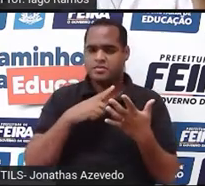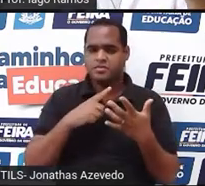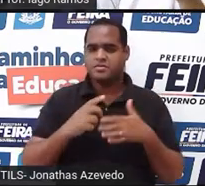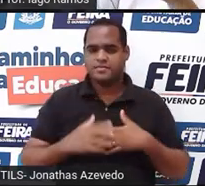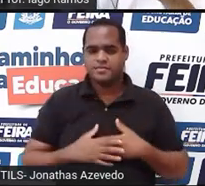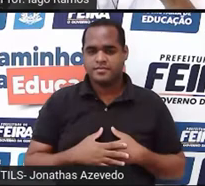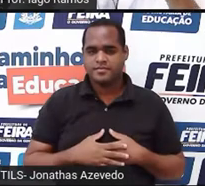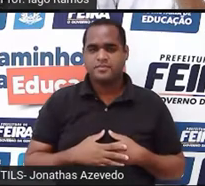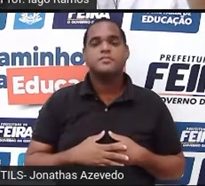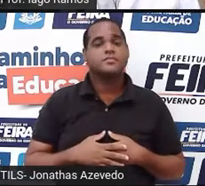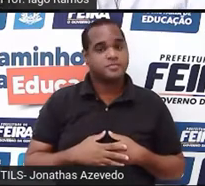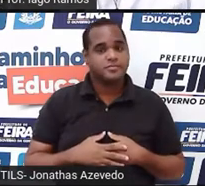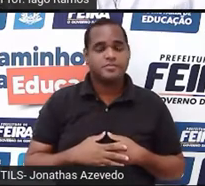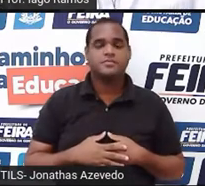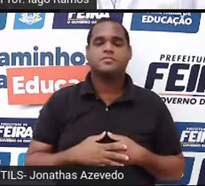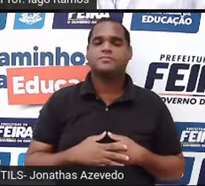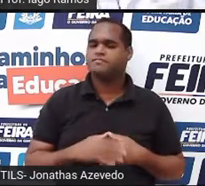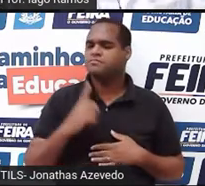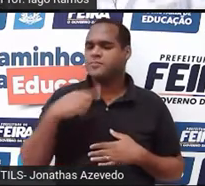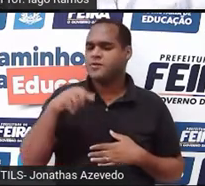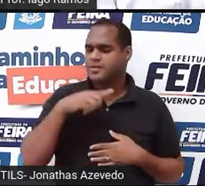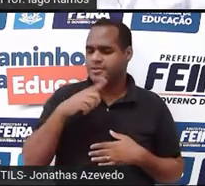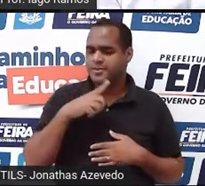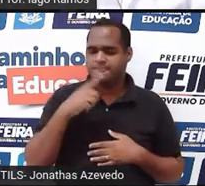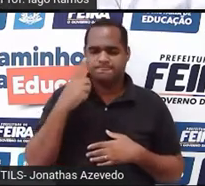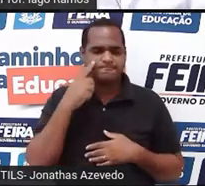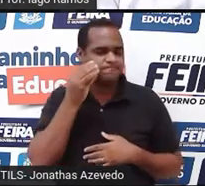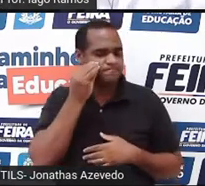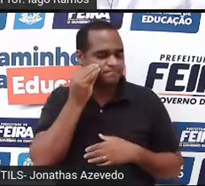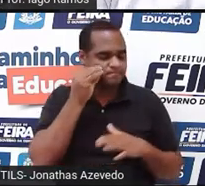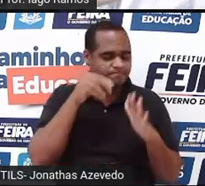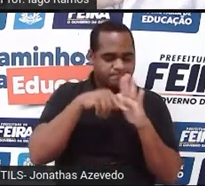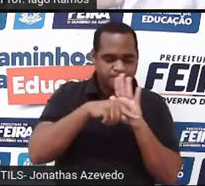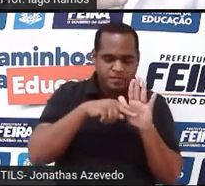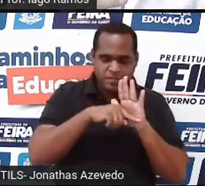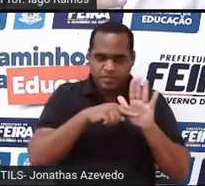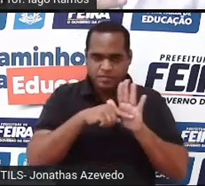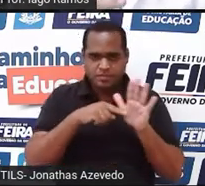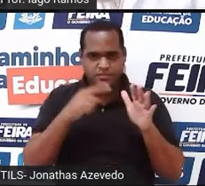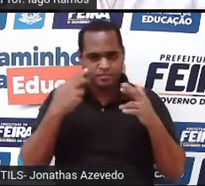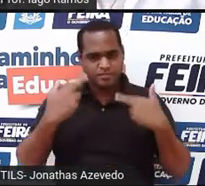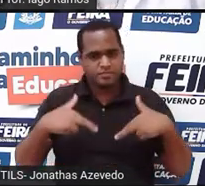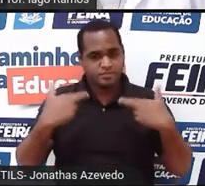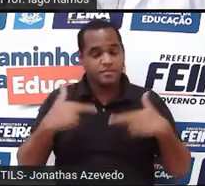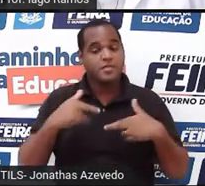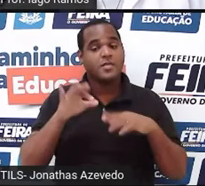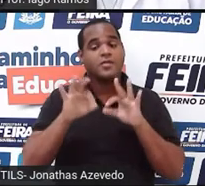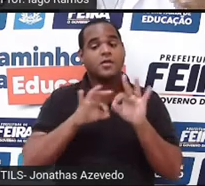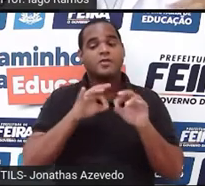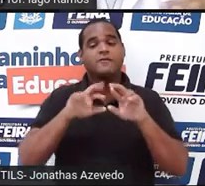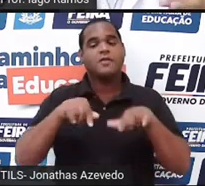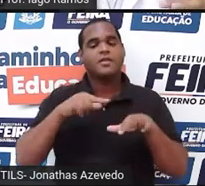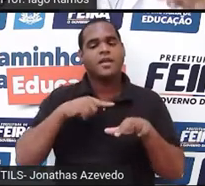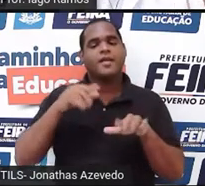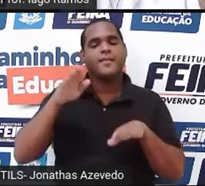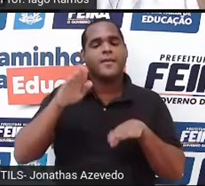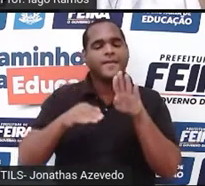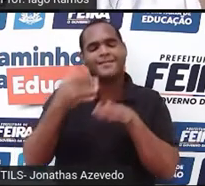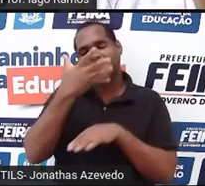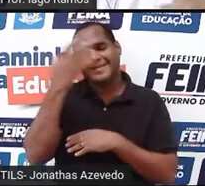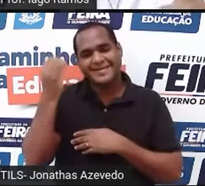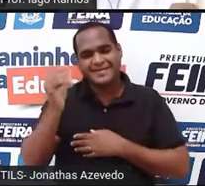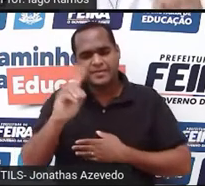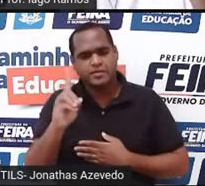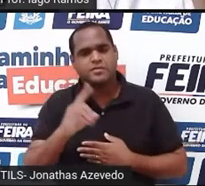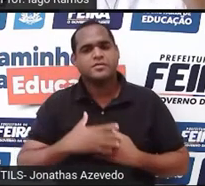proporcionais vou fazer aqui um teste Zinho de revisão com as proporcionais só para gente não esquecer